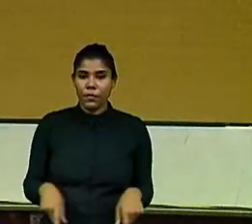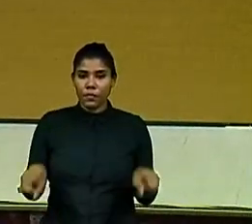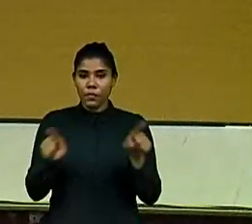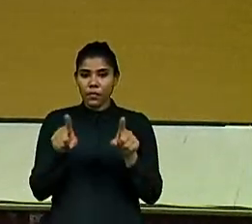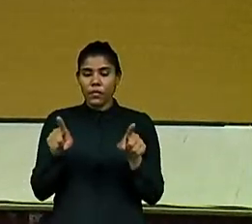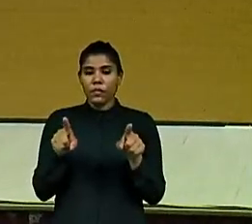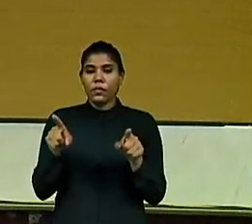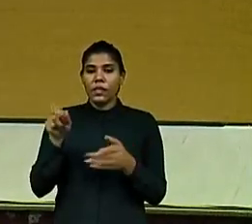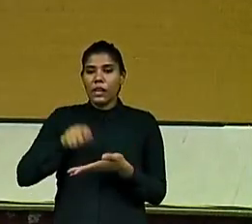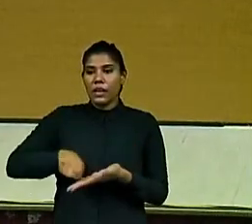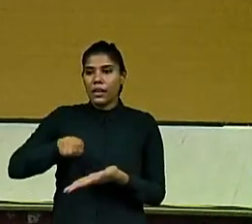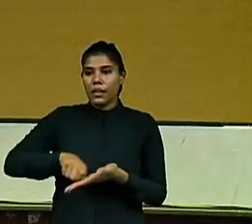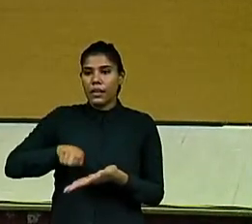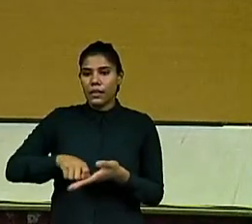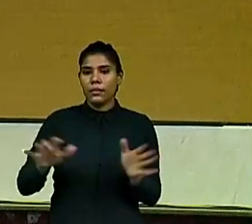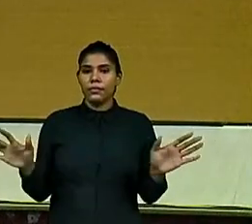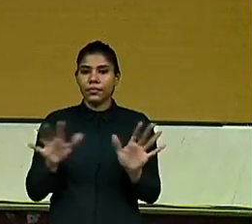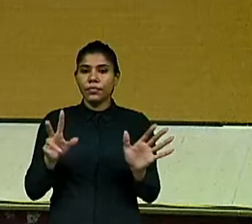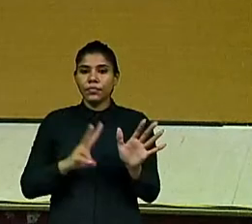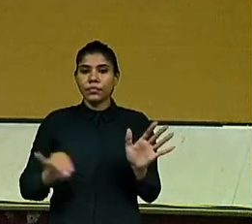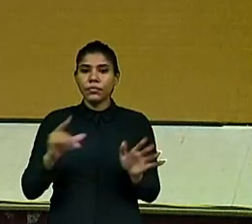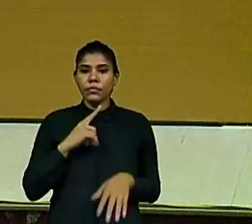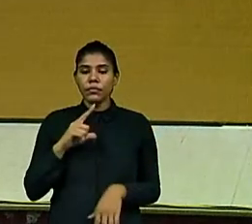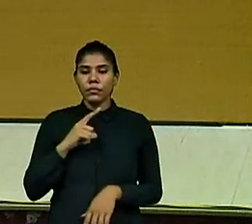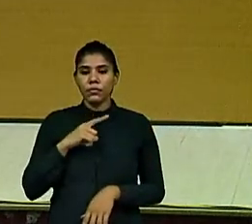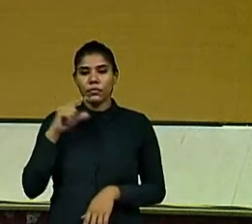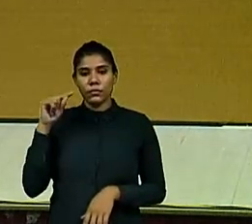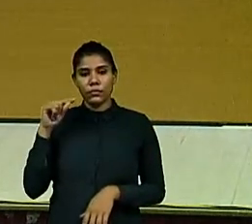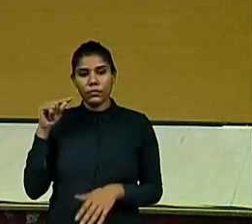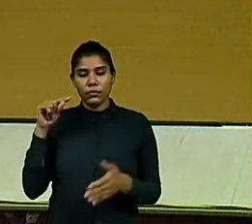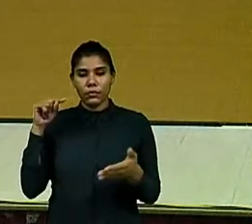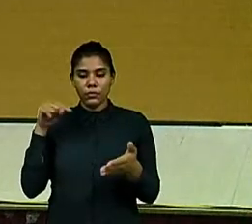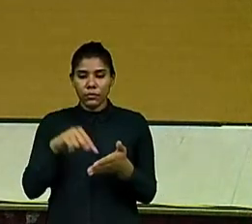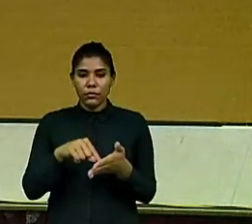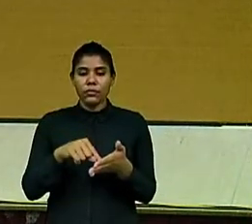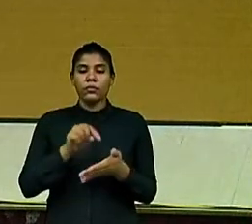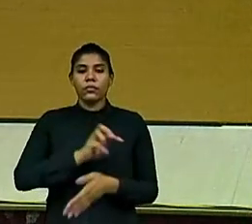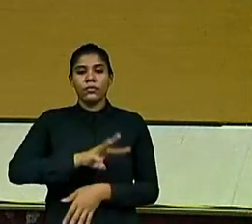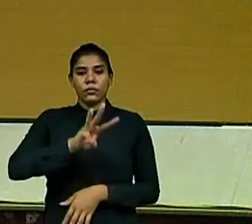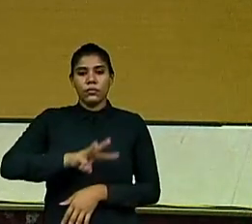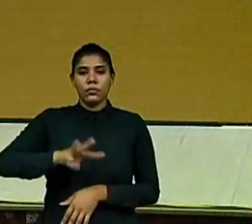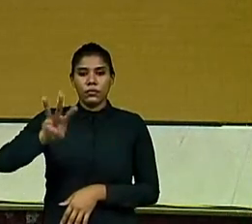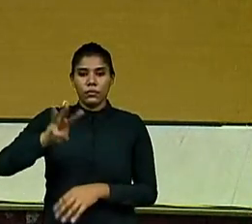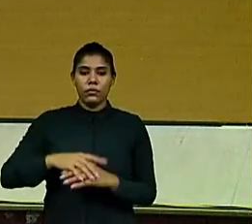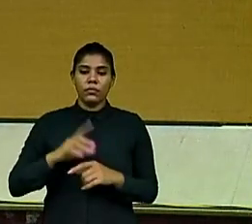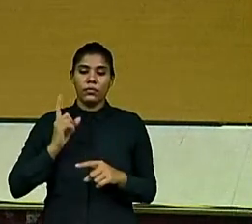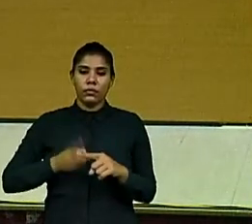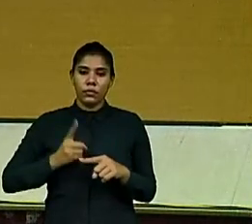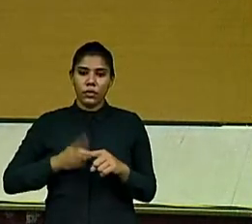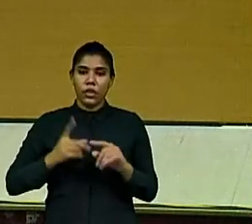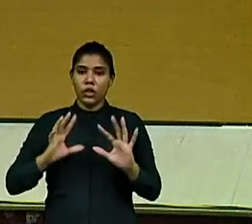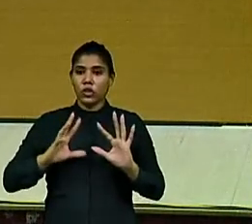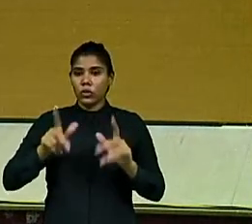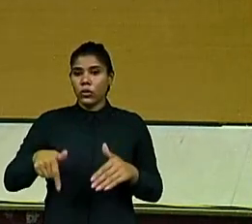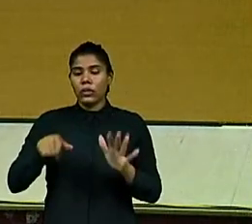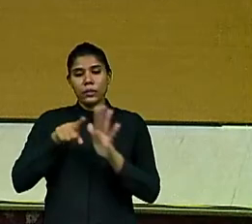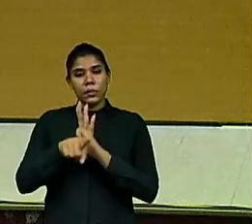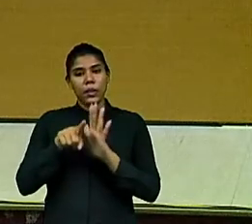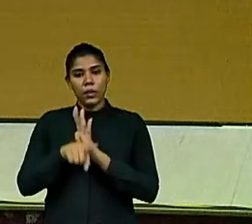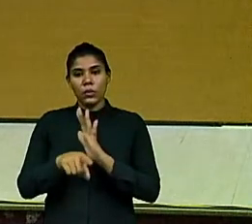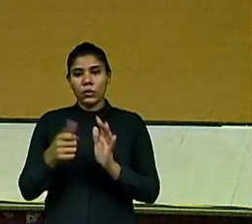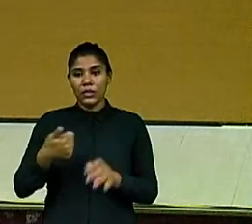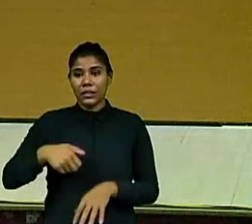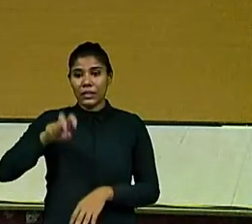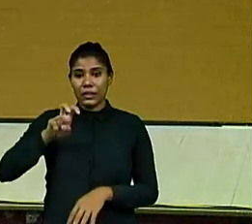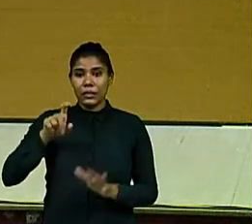em estar copiando porque vai estar lá no portal sem nenhum problema porque todos as questões as 15